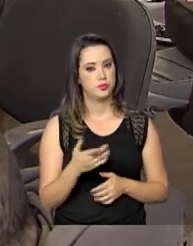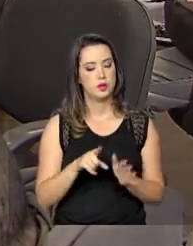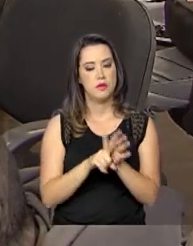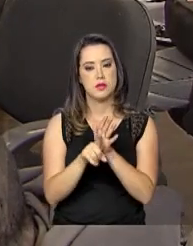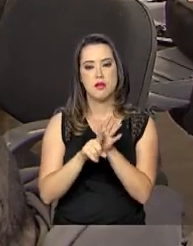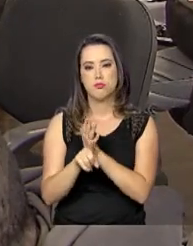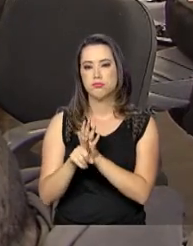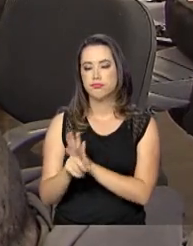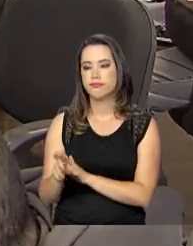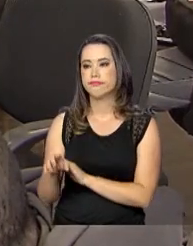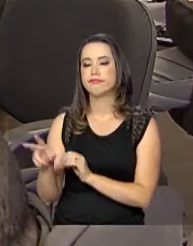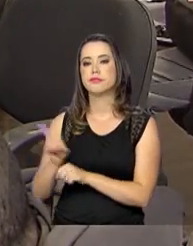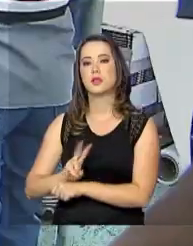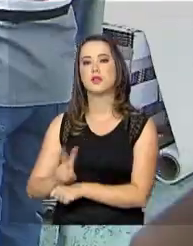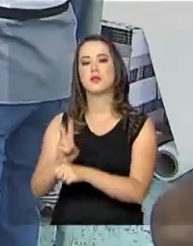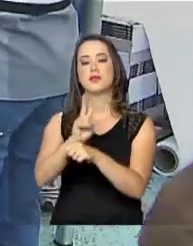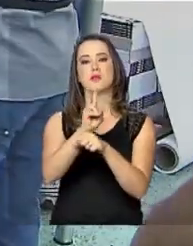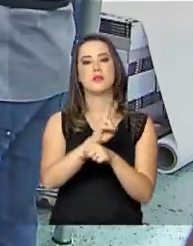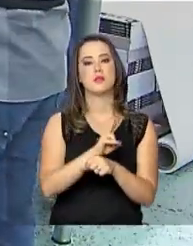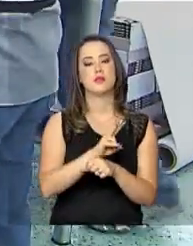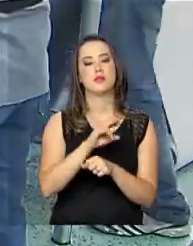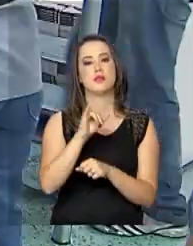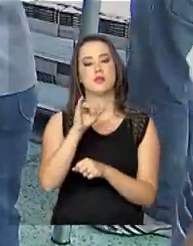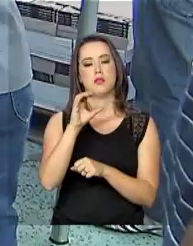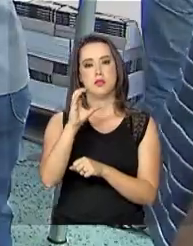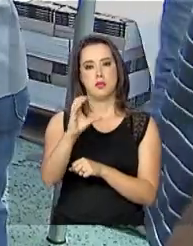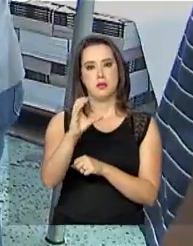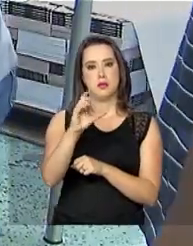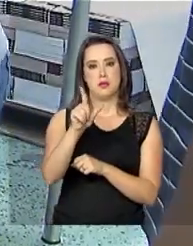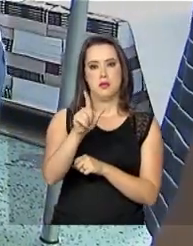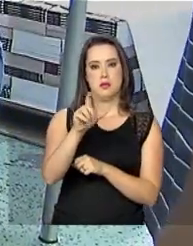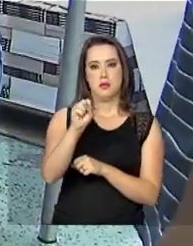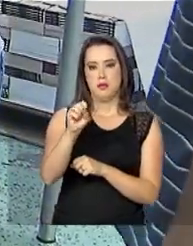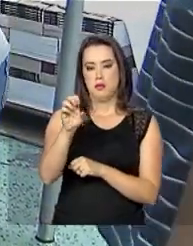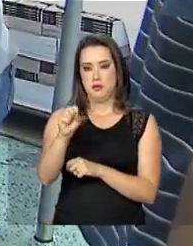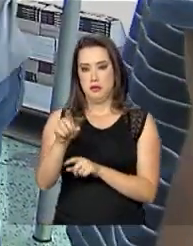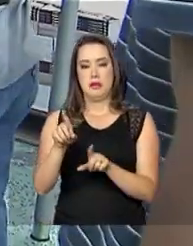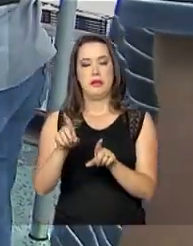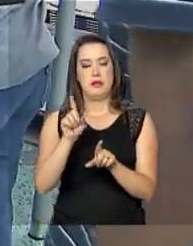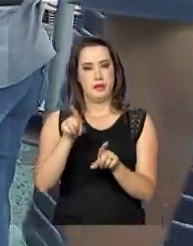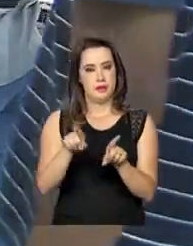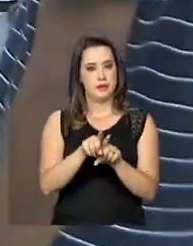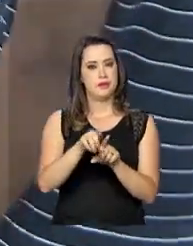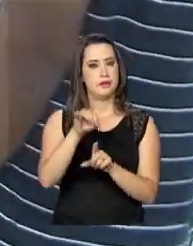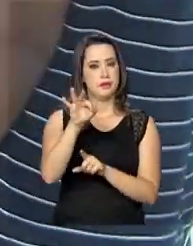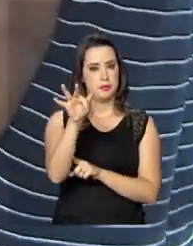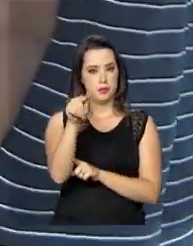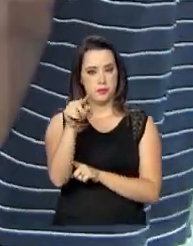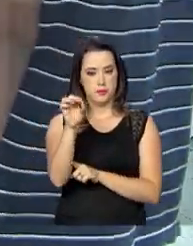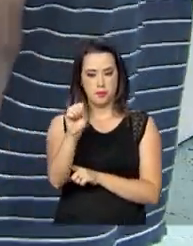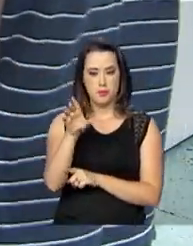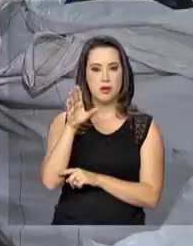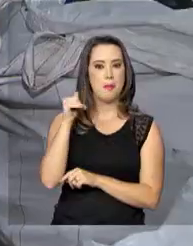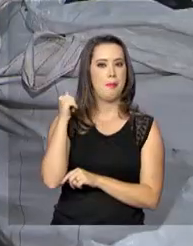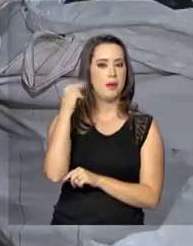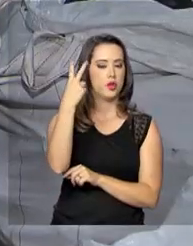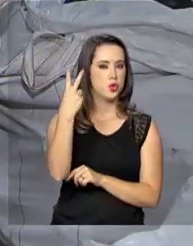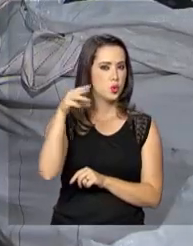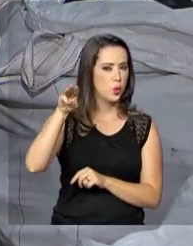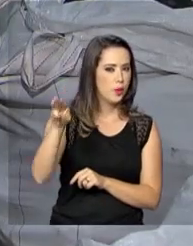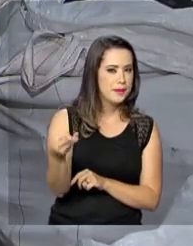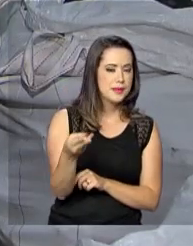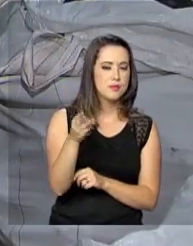e da contribuição social resultaram em dois milhões e 400 milhões de reais em notificações e